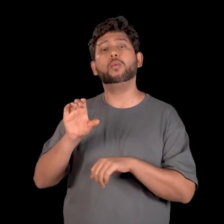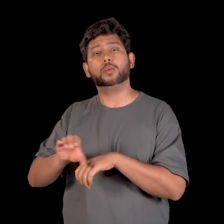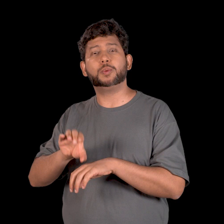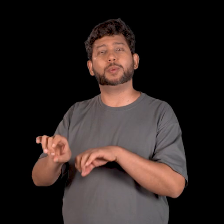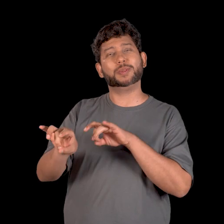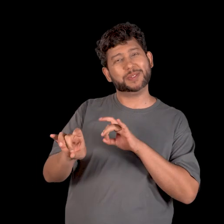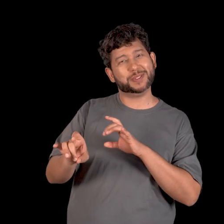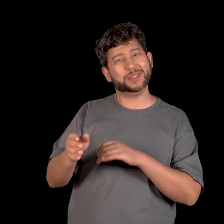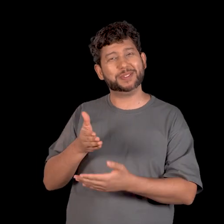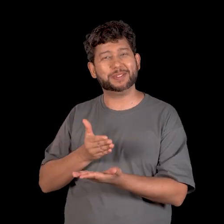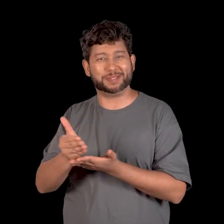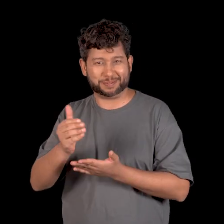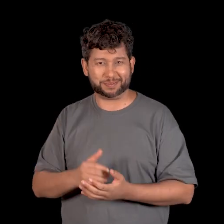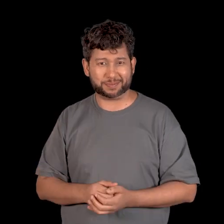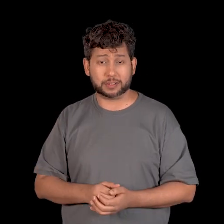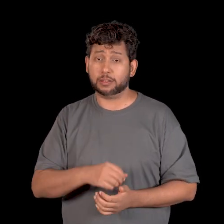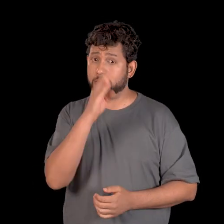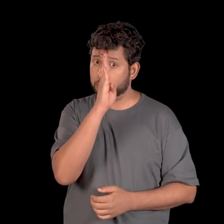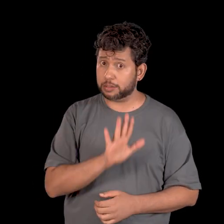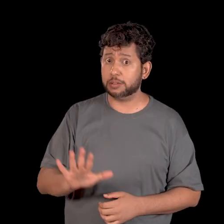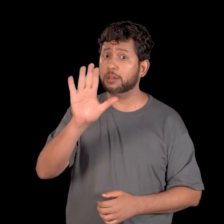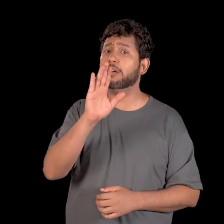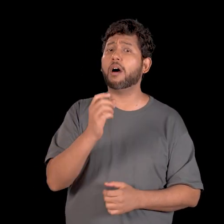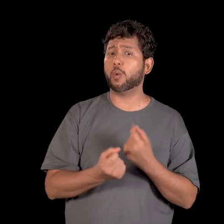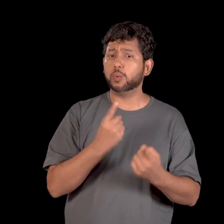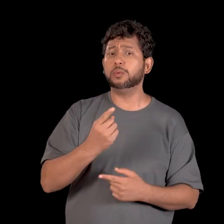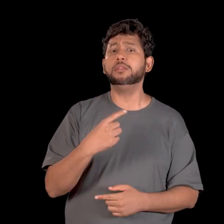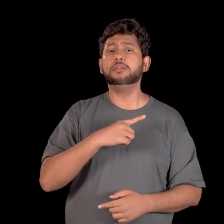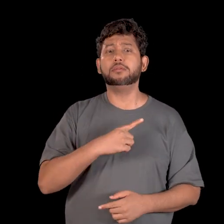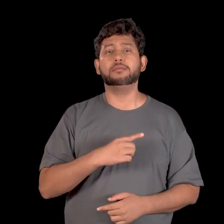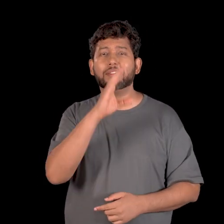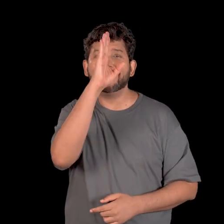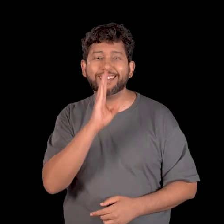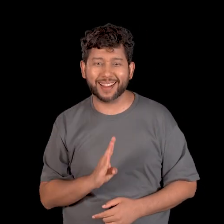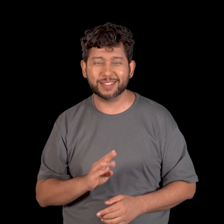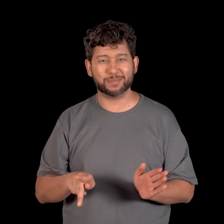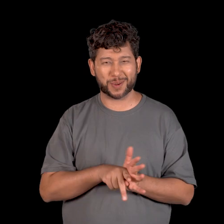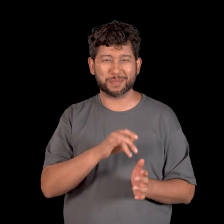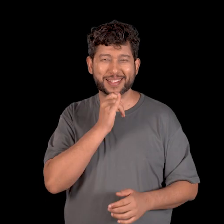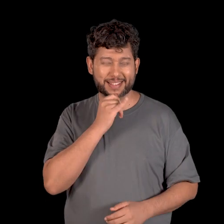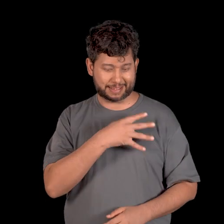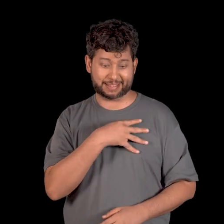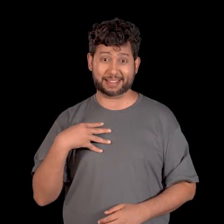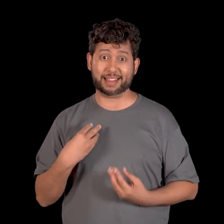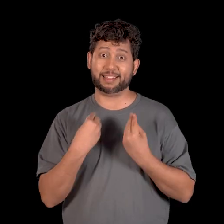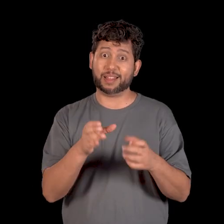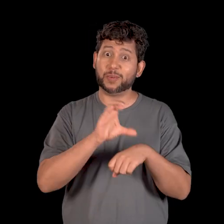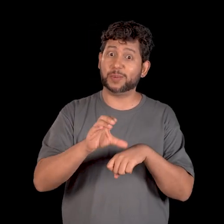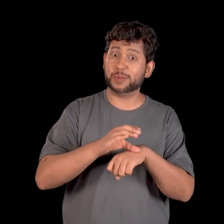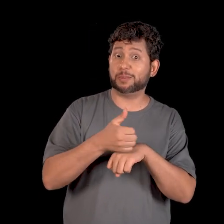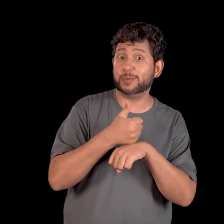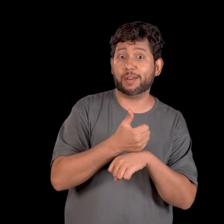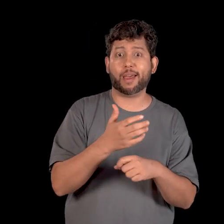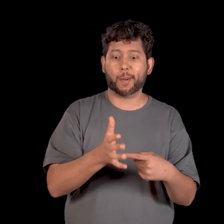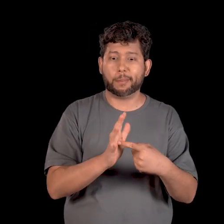ter terminado o ensino médio. Há vários programas de ensino gratuitos, como aqueles oferecidos pelo Serviço Nacional de